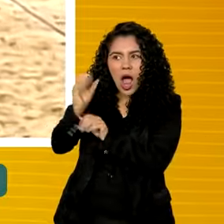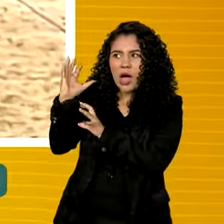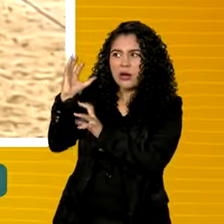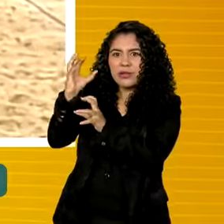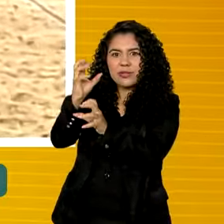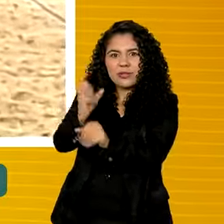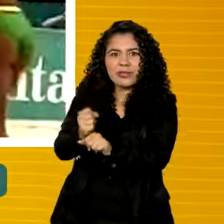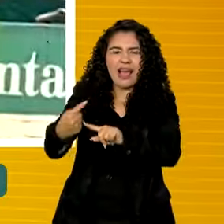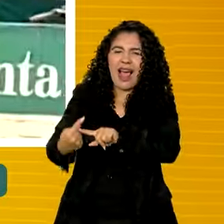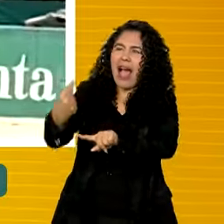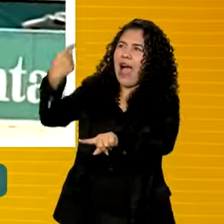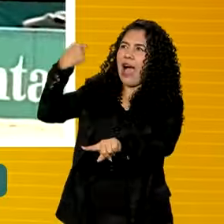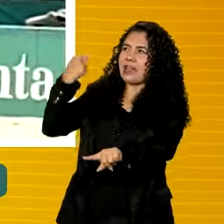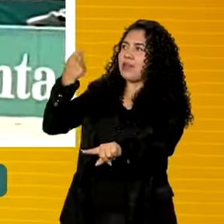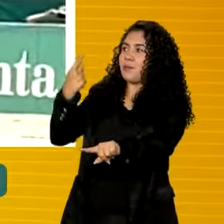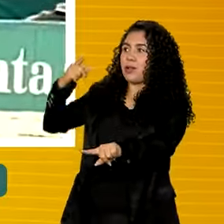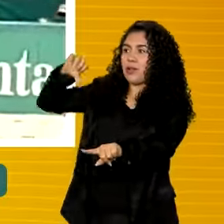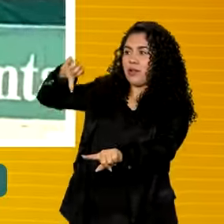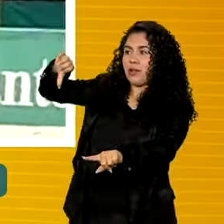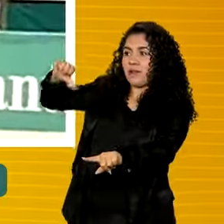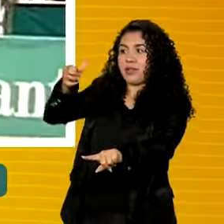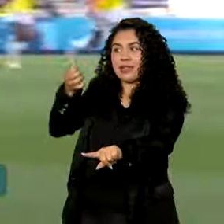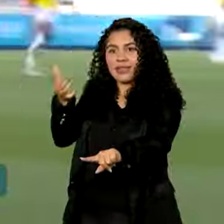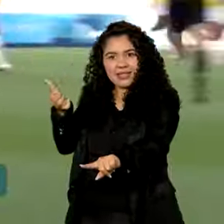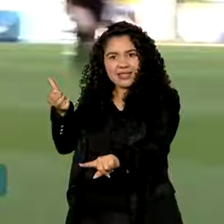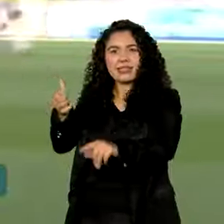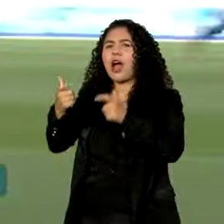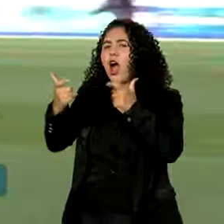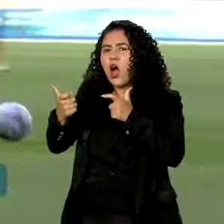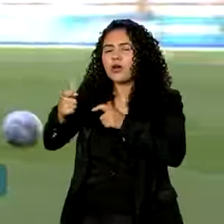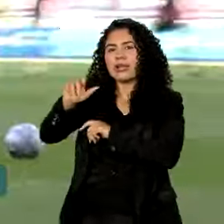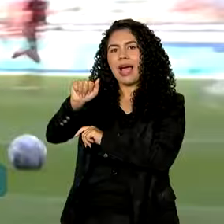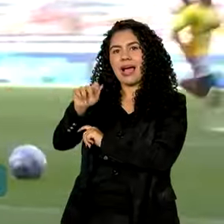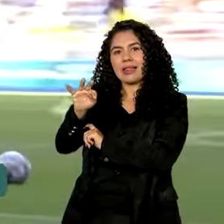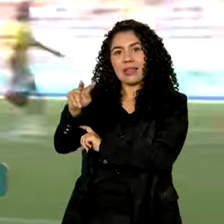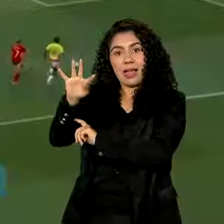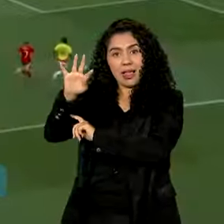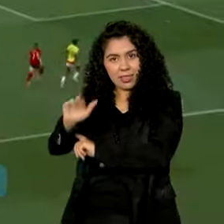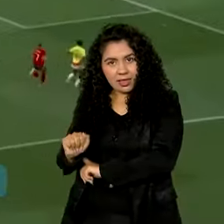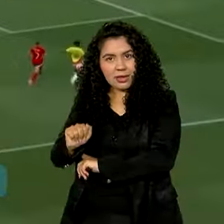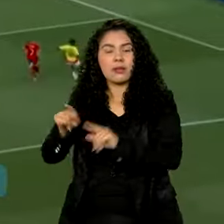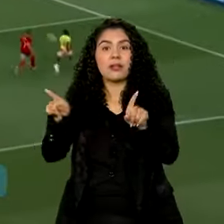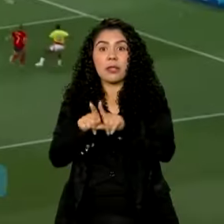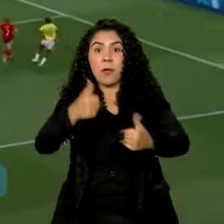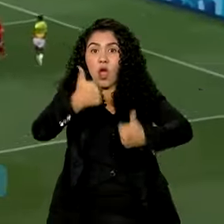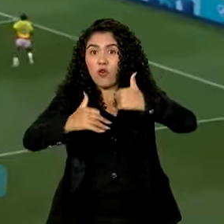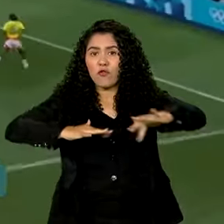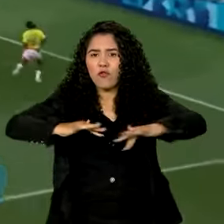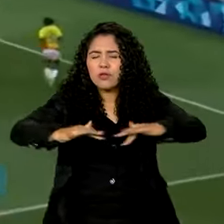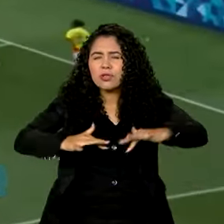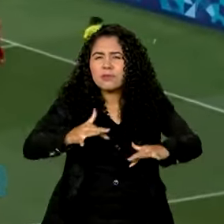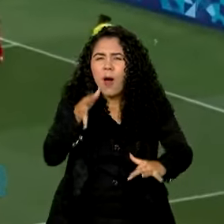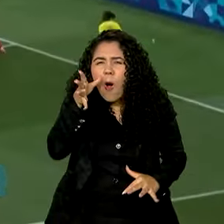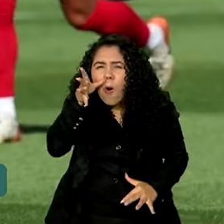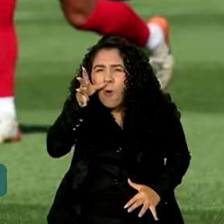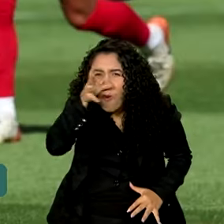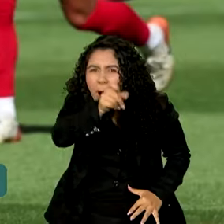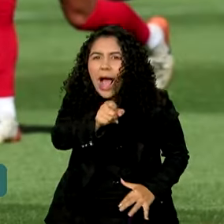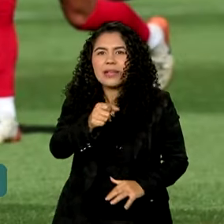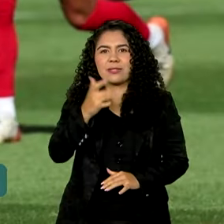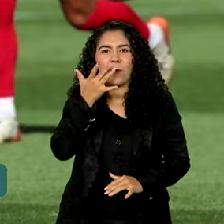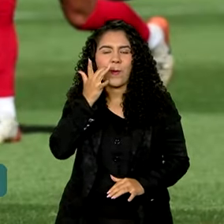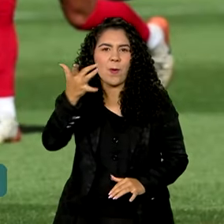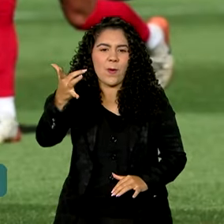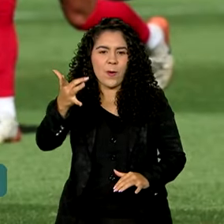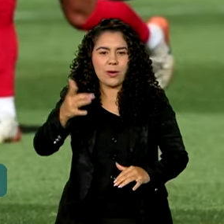Silva em 1996 em Atlanta. Já no futebol, o ouro escapou por pouco da seleção feminina, que fez